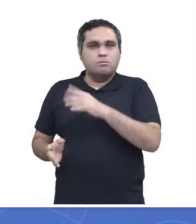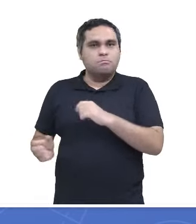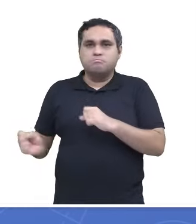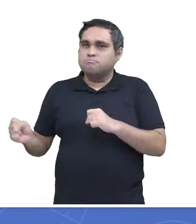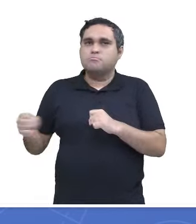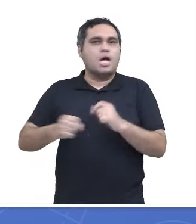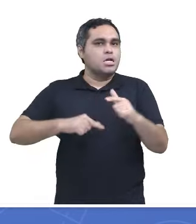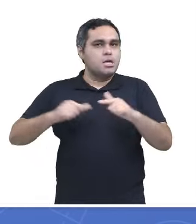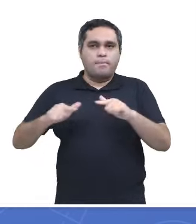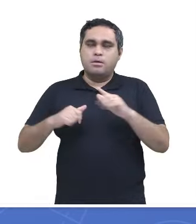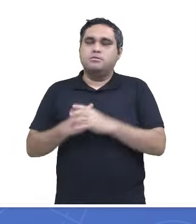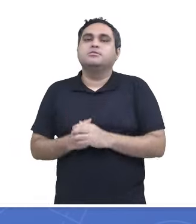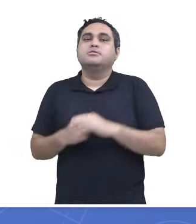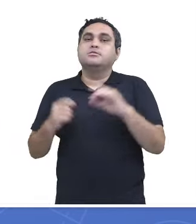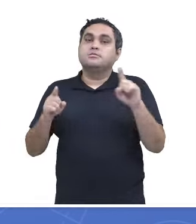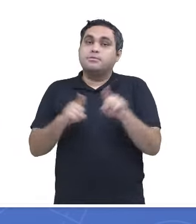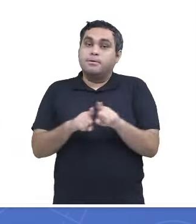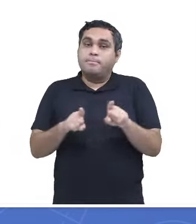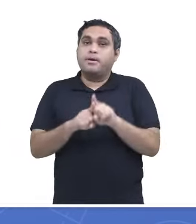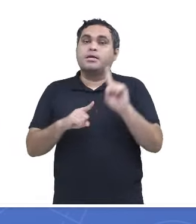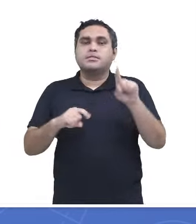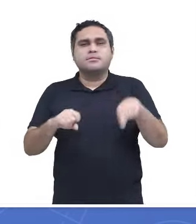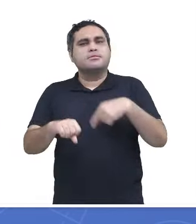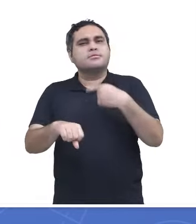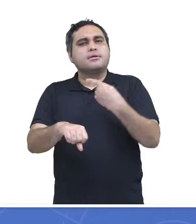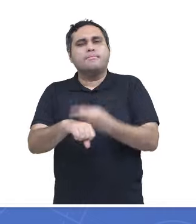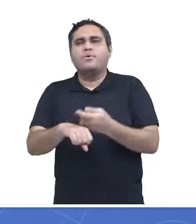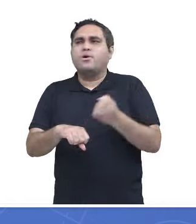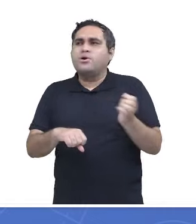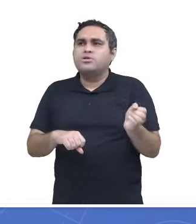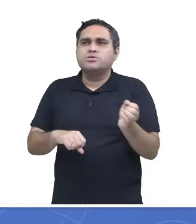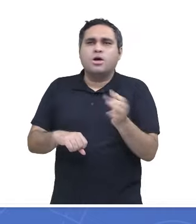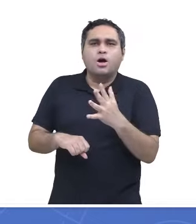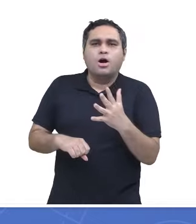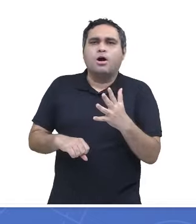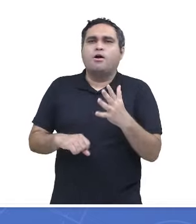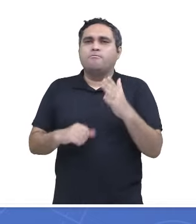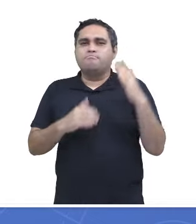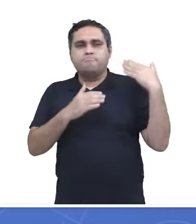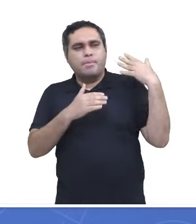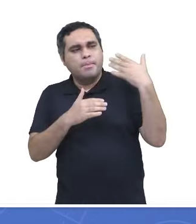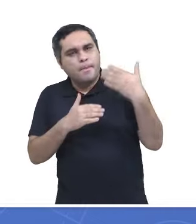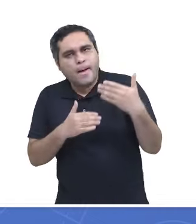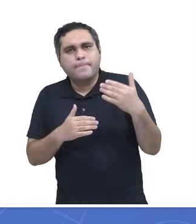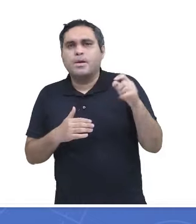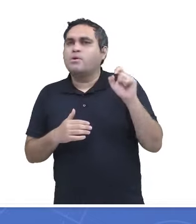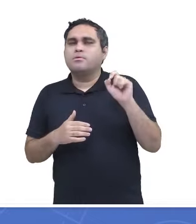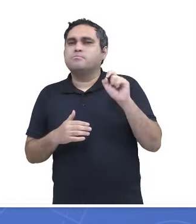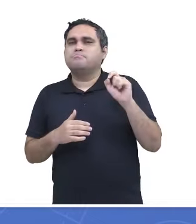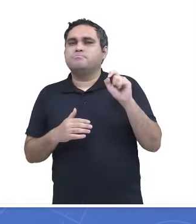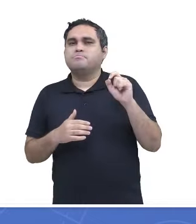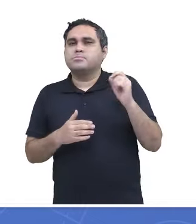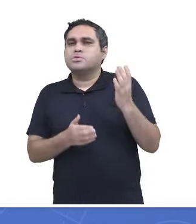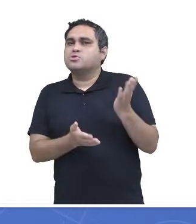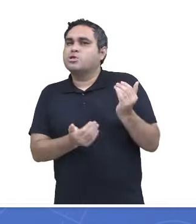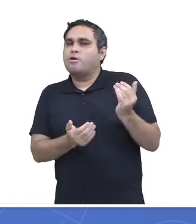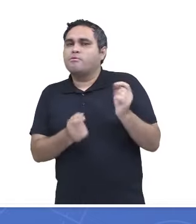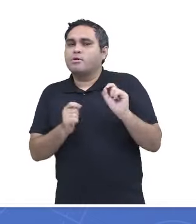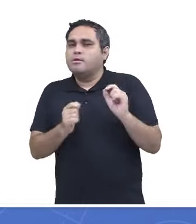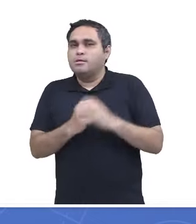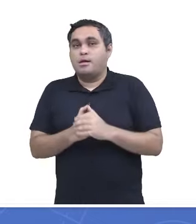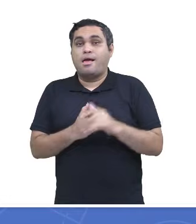na modernidade, na sociedade moderna, a questão da juventude, ela então tinha o seguinte, era um momento ali